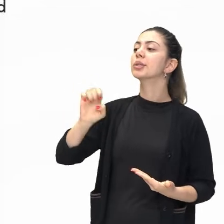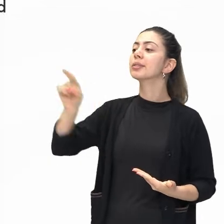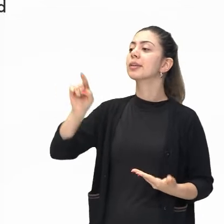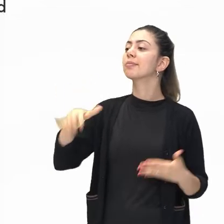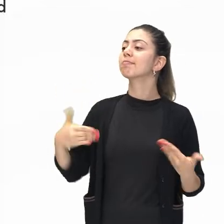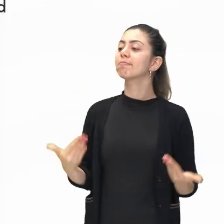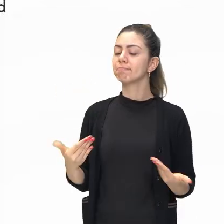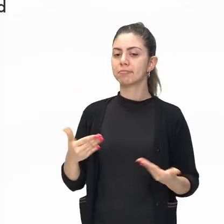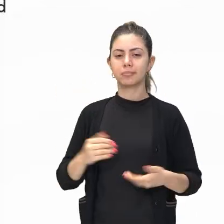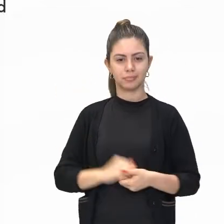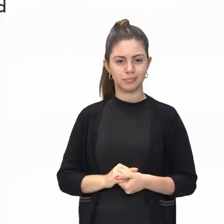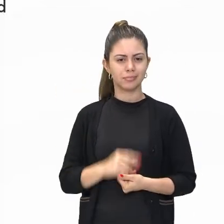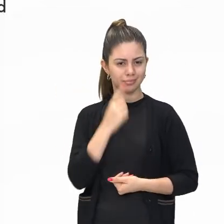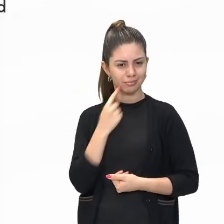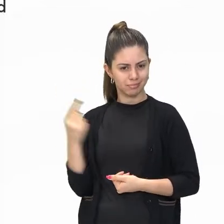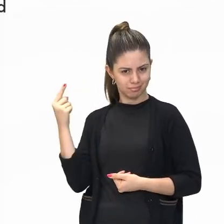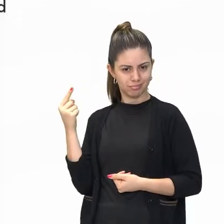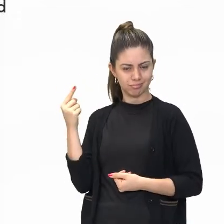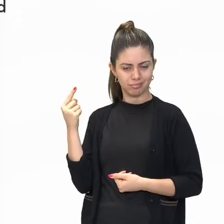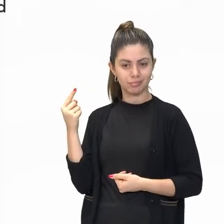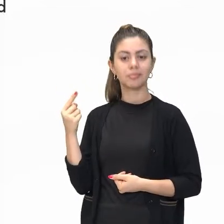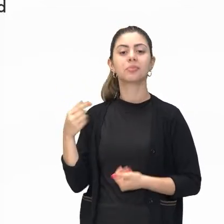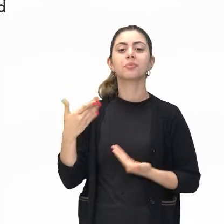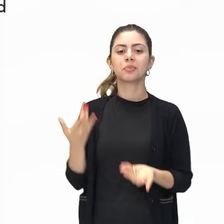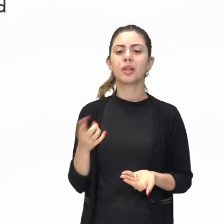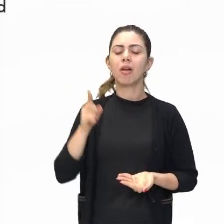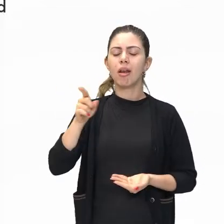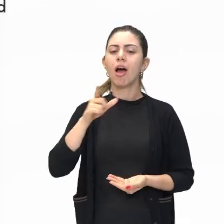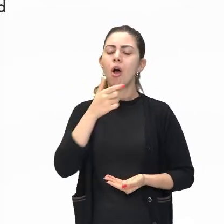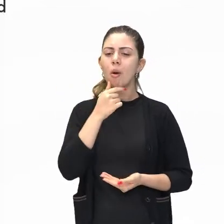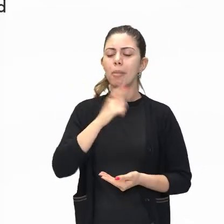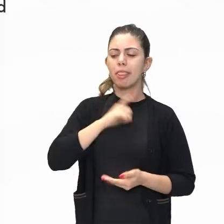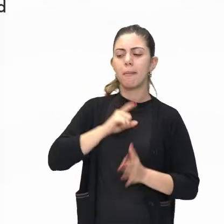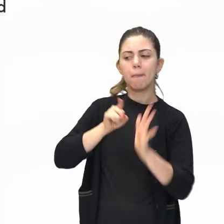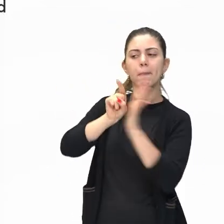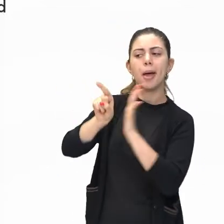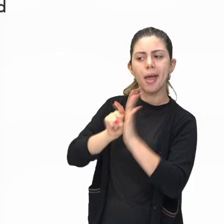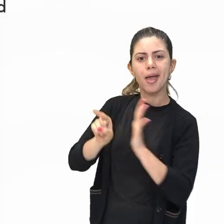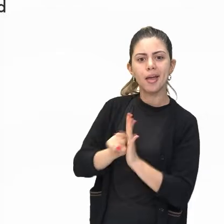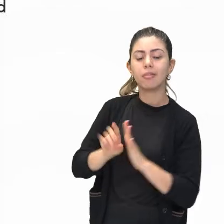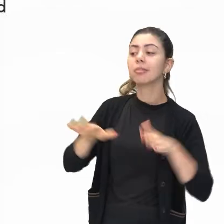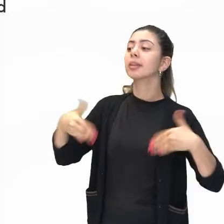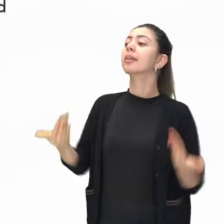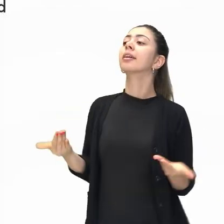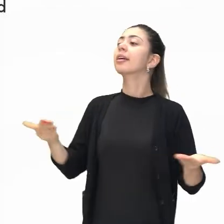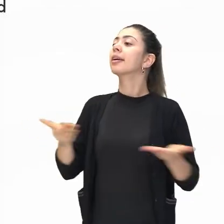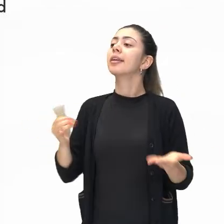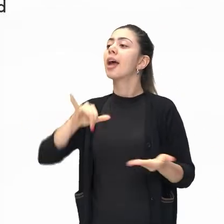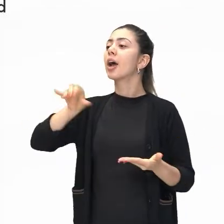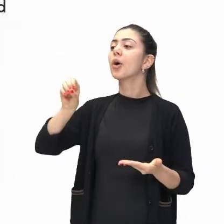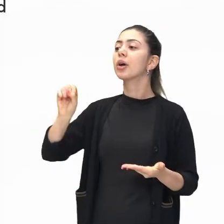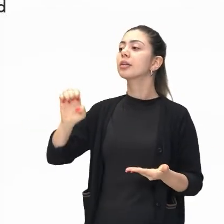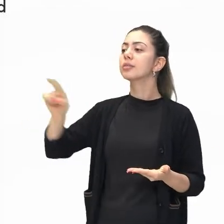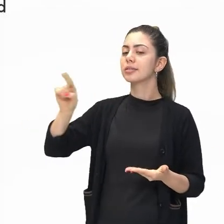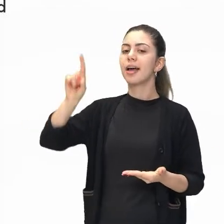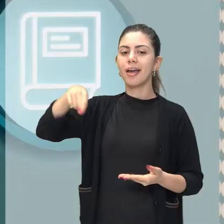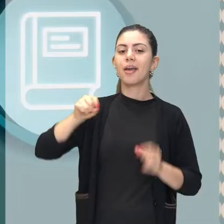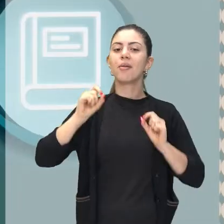Então vejam aí que ele faz questionamentos. E agora, José? Né? Essa é uma